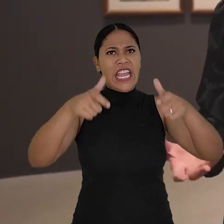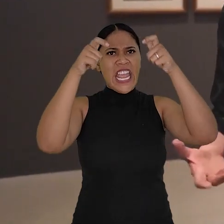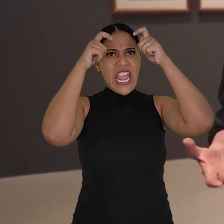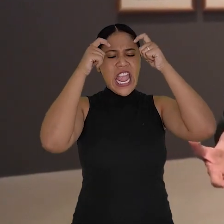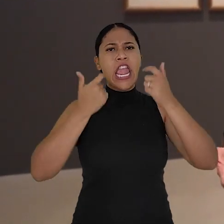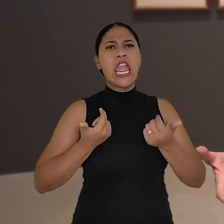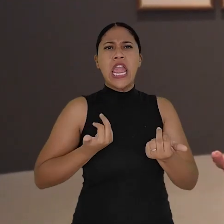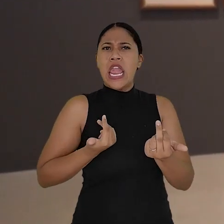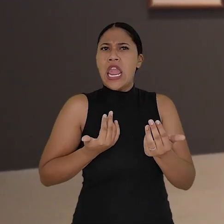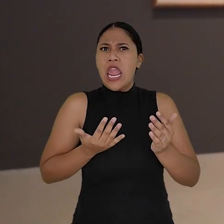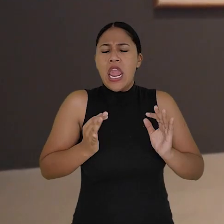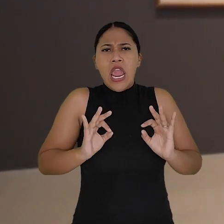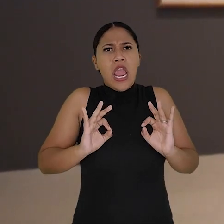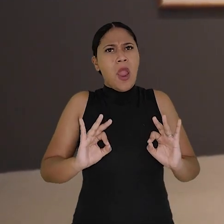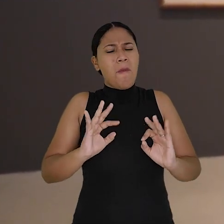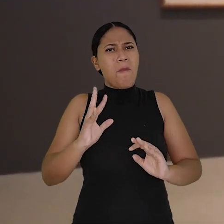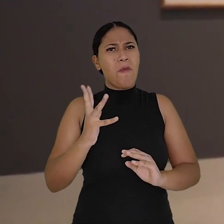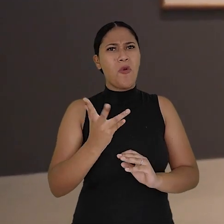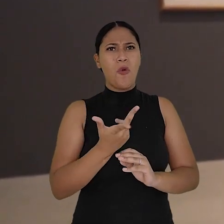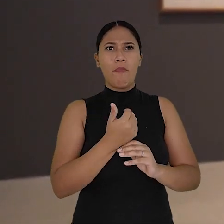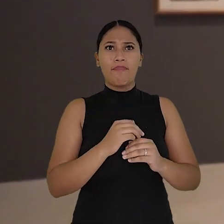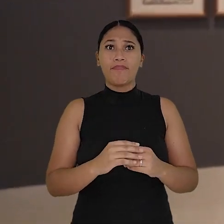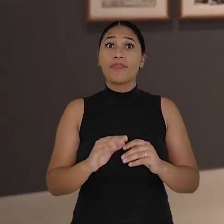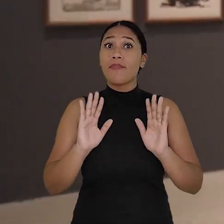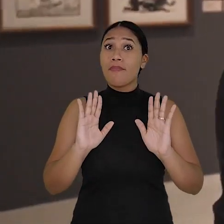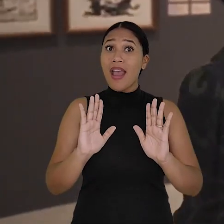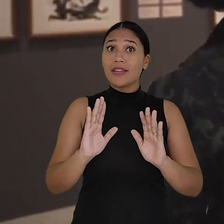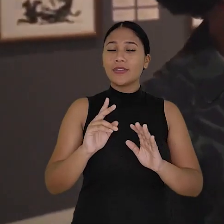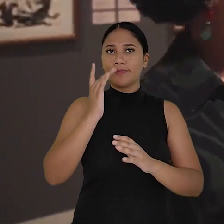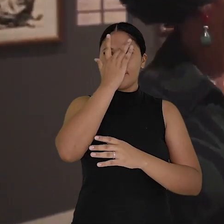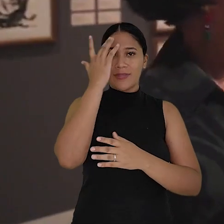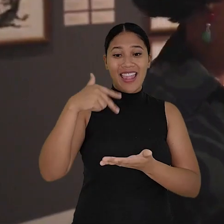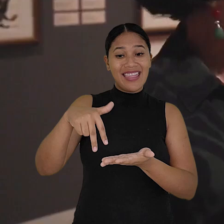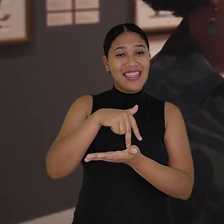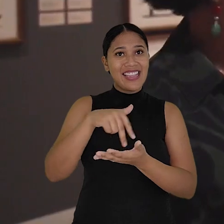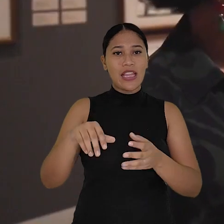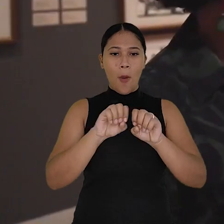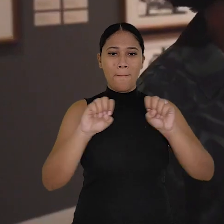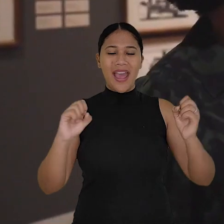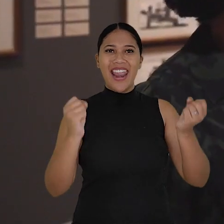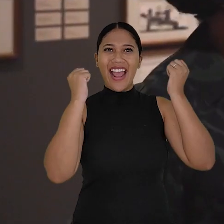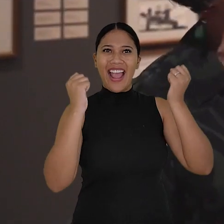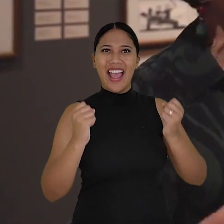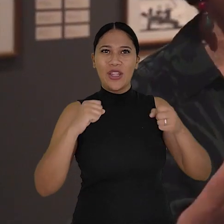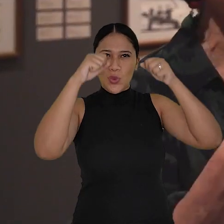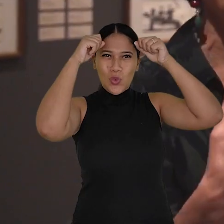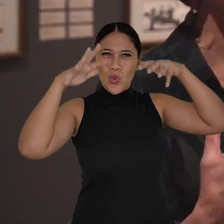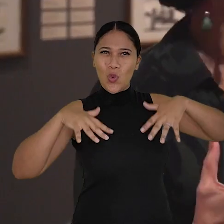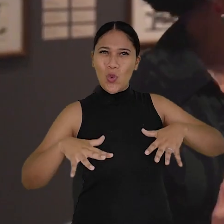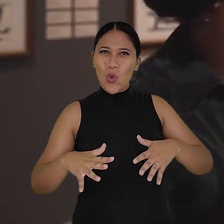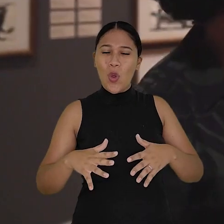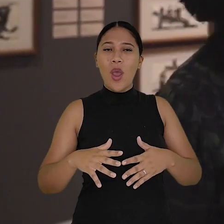roupa absolutamente excepcional. Sendo que o pessoal que dança o maracatu, e é uma